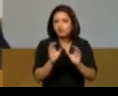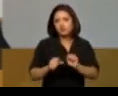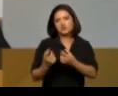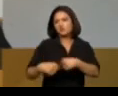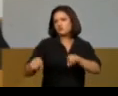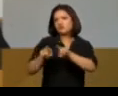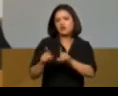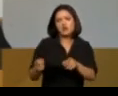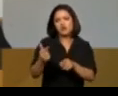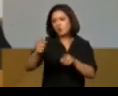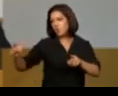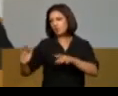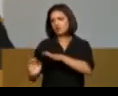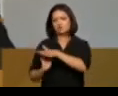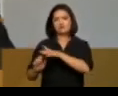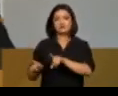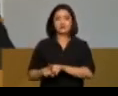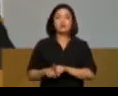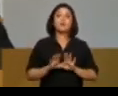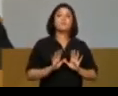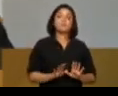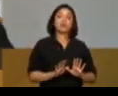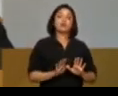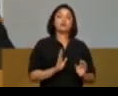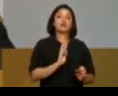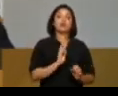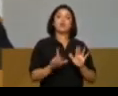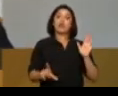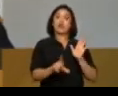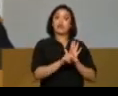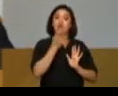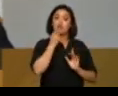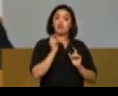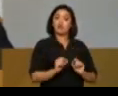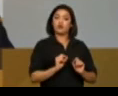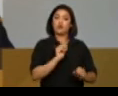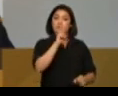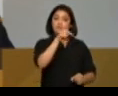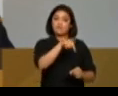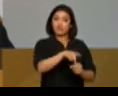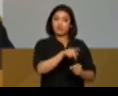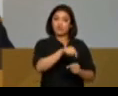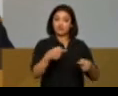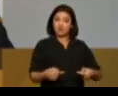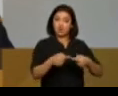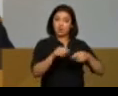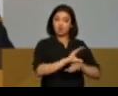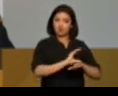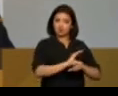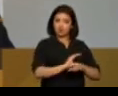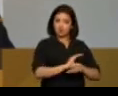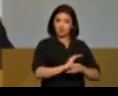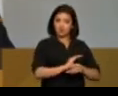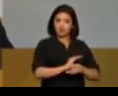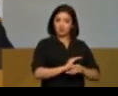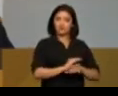ou minoritariamente a outras empresas. Então, a Petrobras, segundo a lei, que foi considerada constitucional pela Suprema Corte,